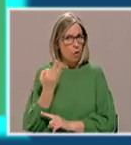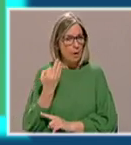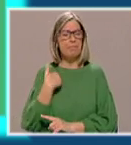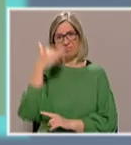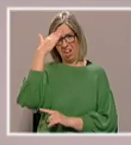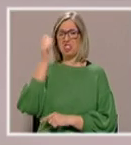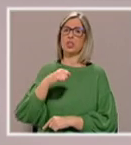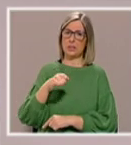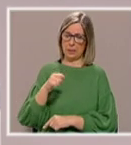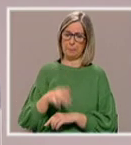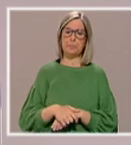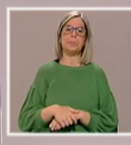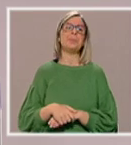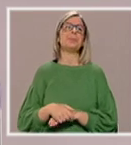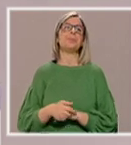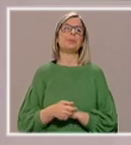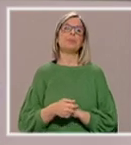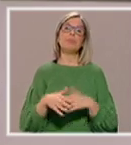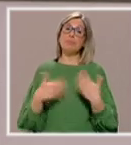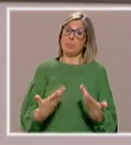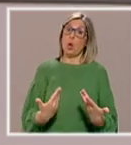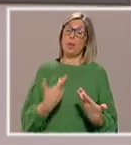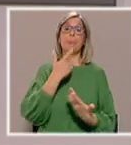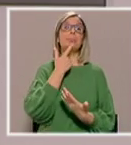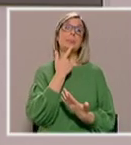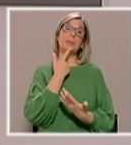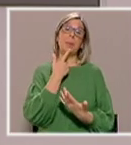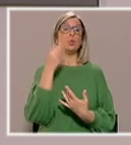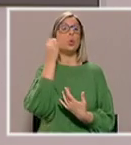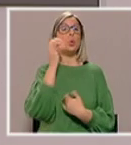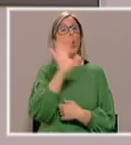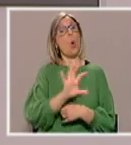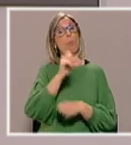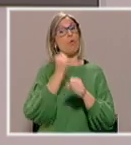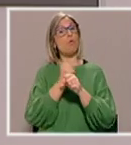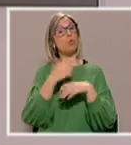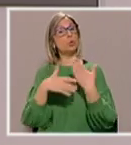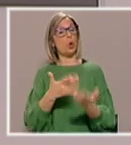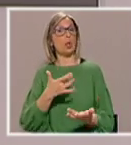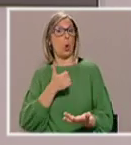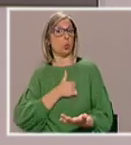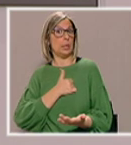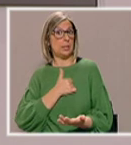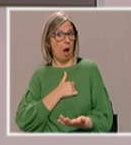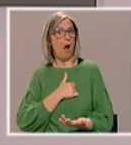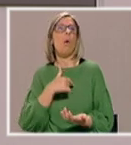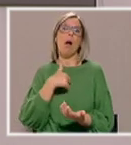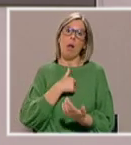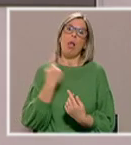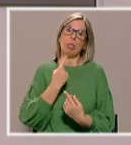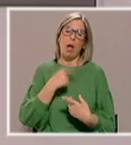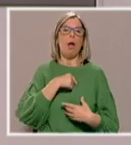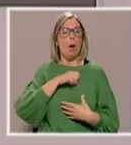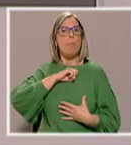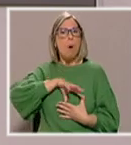que sim, penso que deves ter conseguido. Agora, então, que percebemos como é que funciona no nosso coração, que o coração tem que bombear o sangue, então há